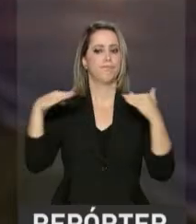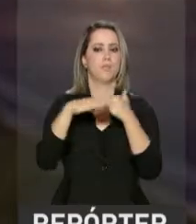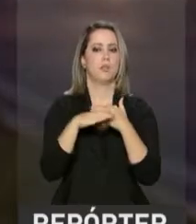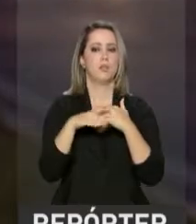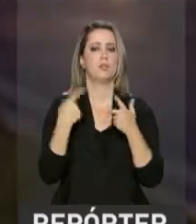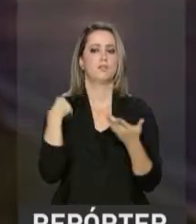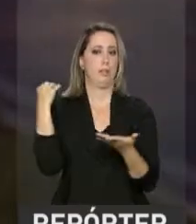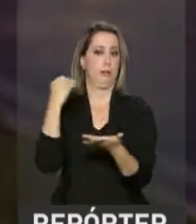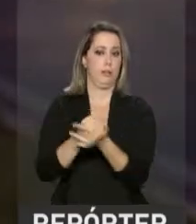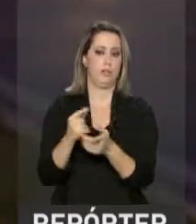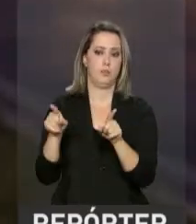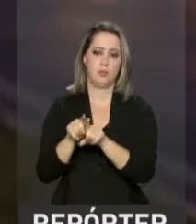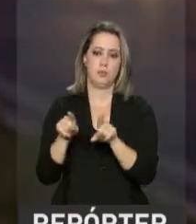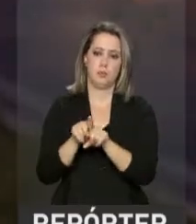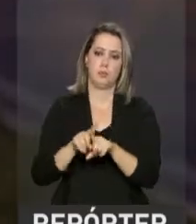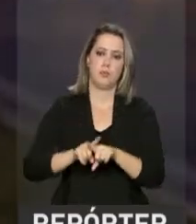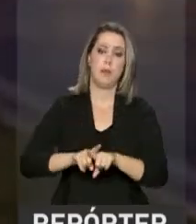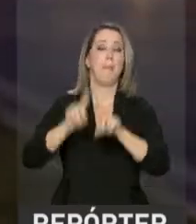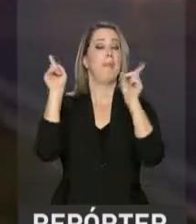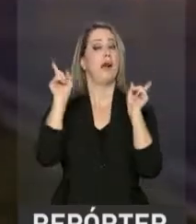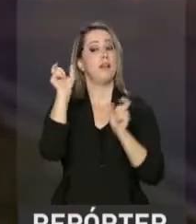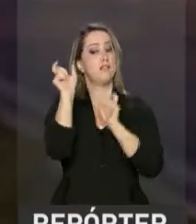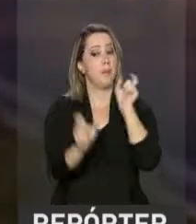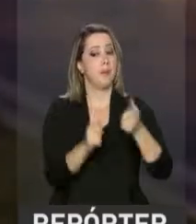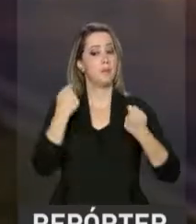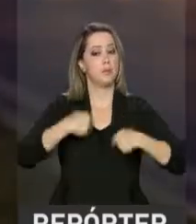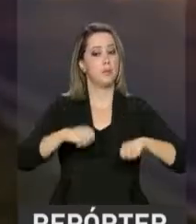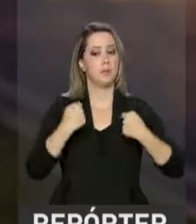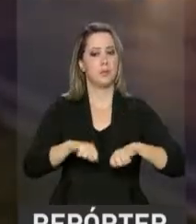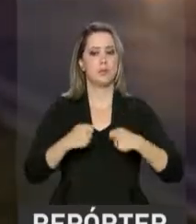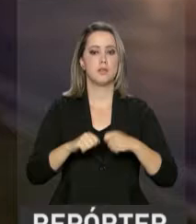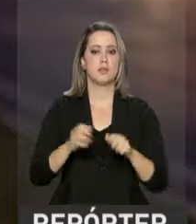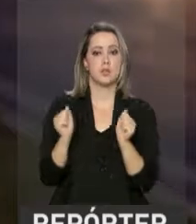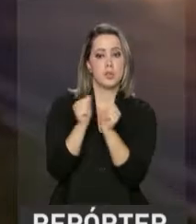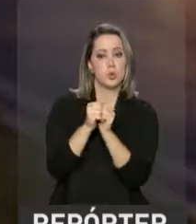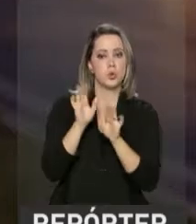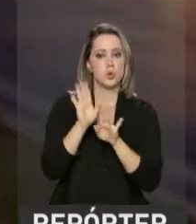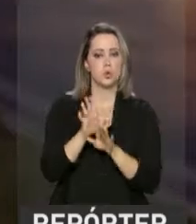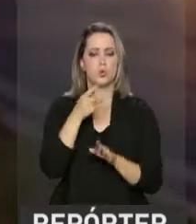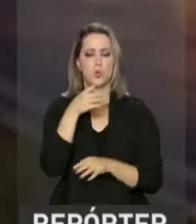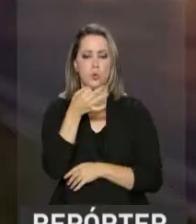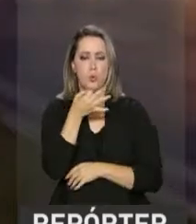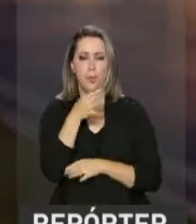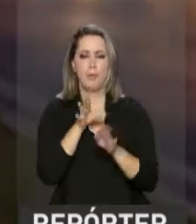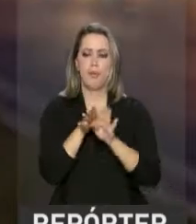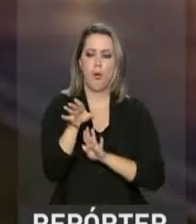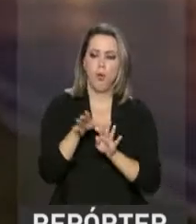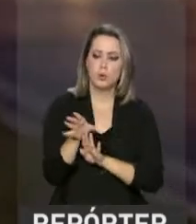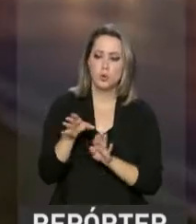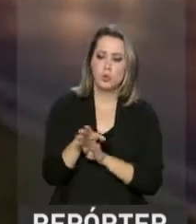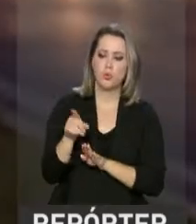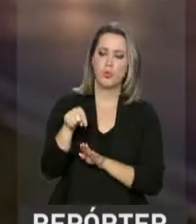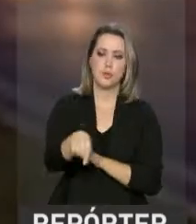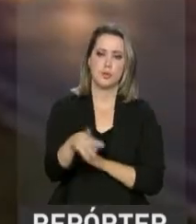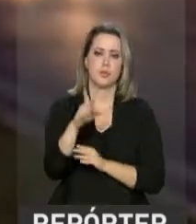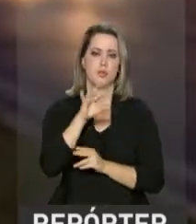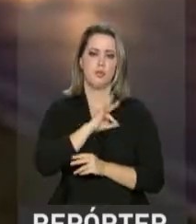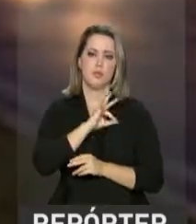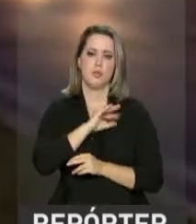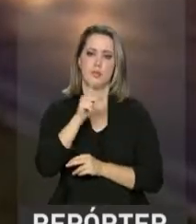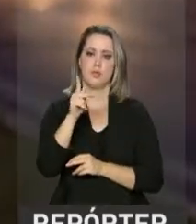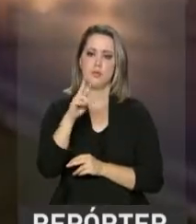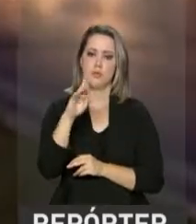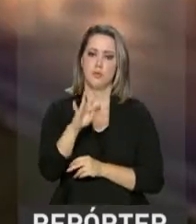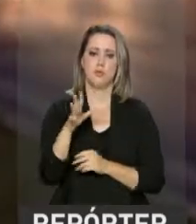crimes é mais o motorista também deve fazer a sua parte seguir as dicas da prf vai fazer uma viagem